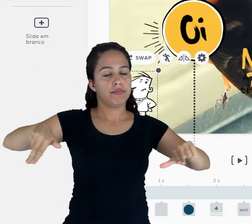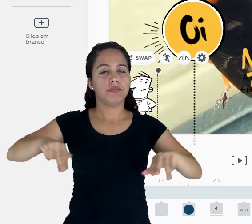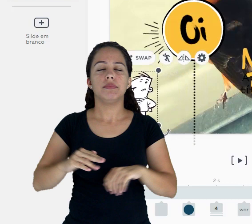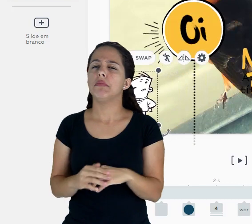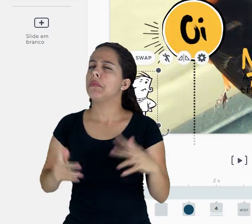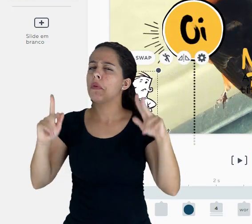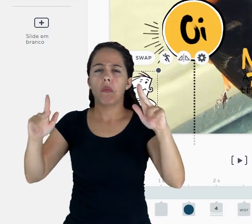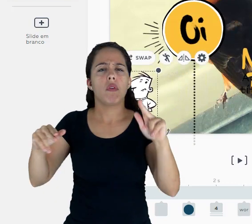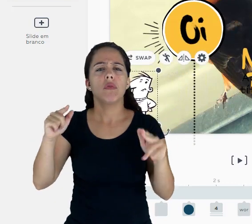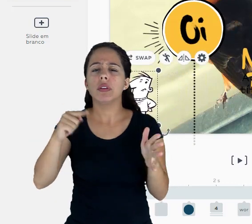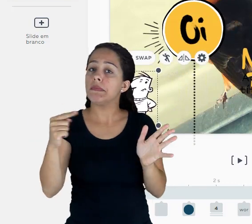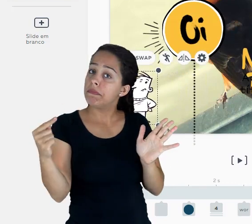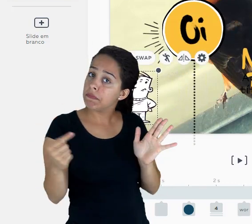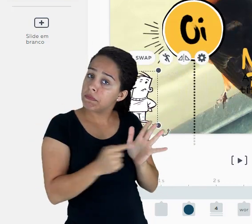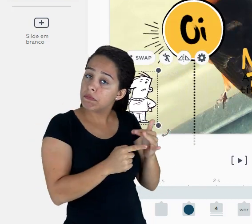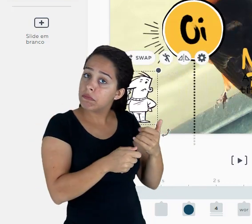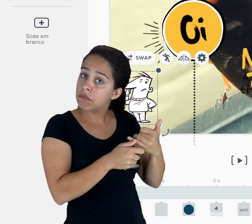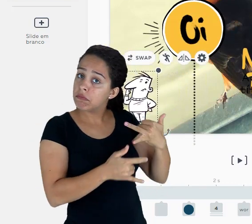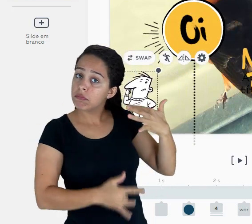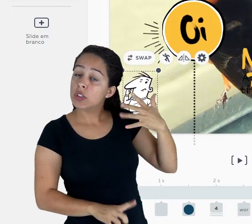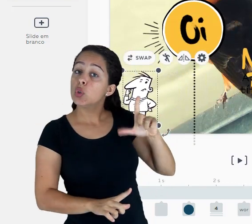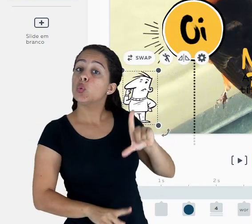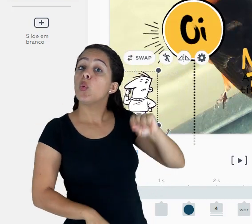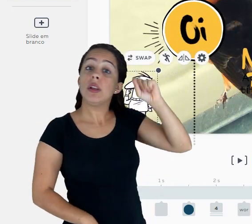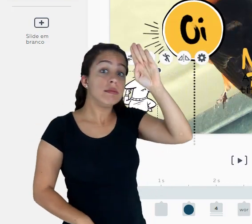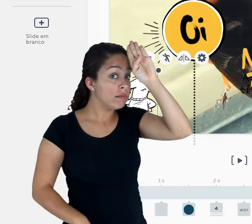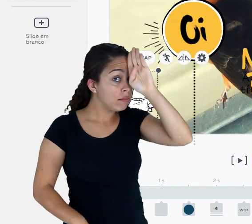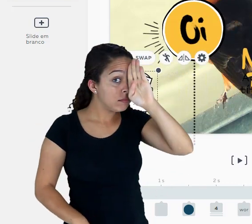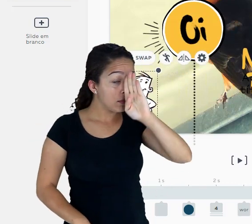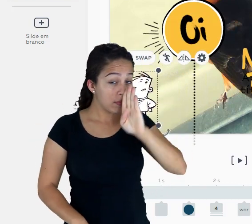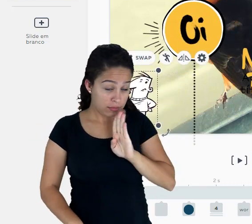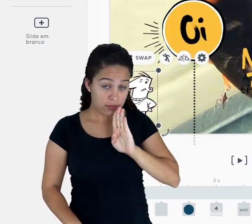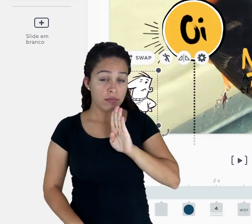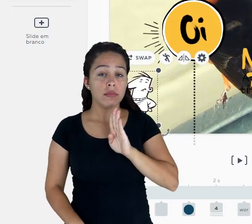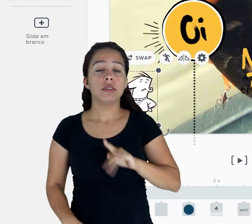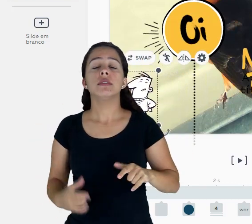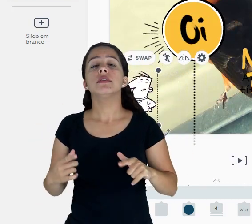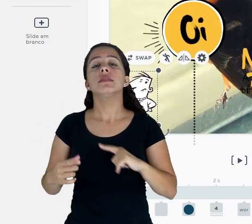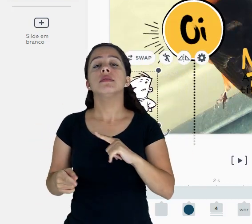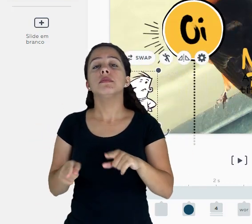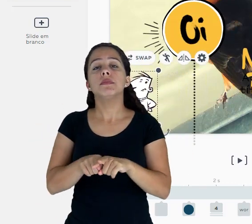basta clicar encontrar o que é gratuito formas